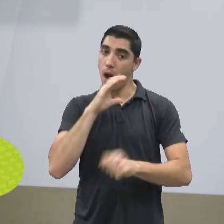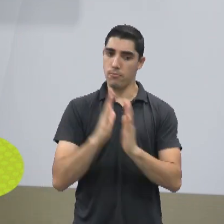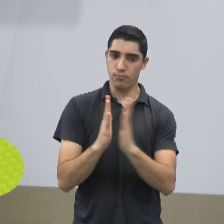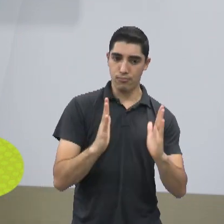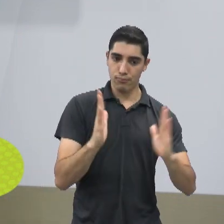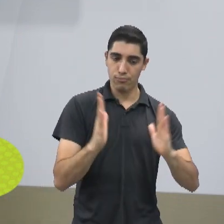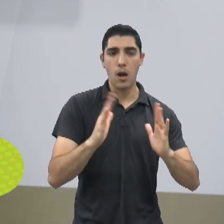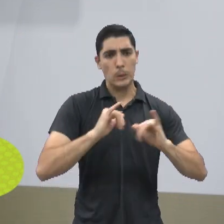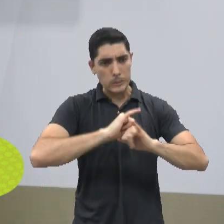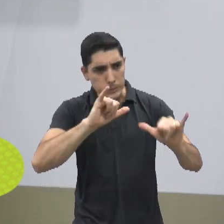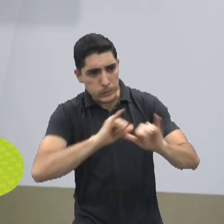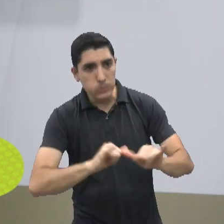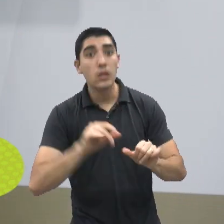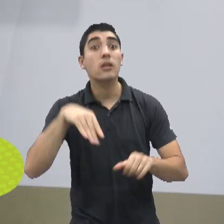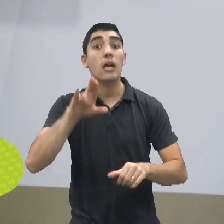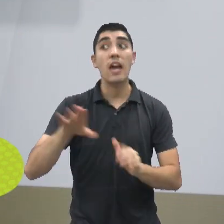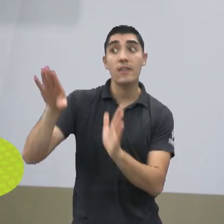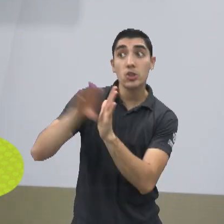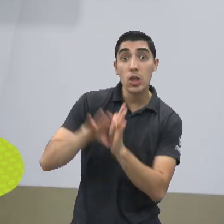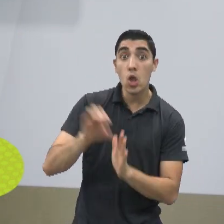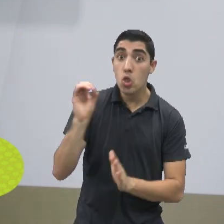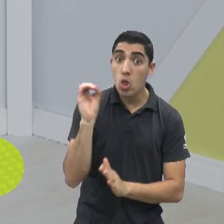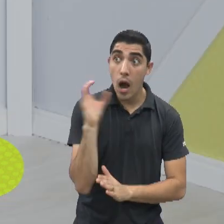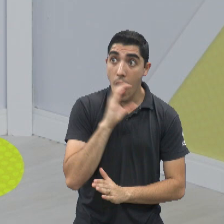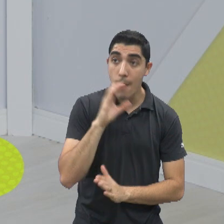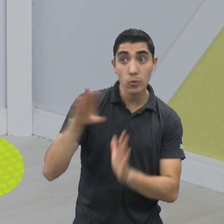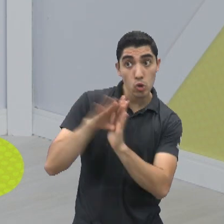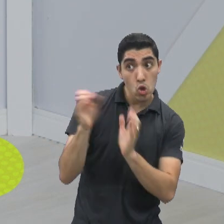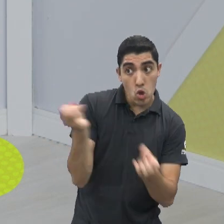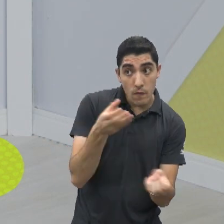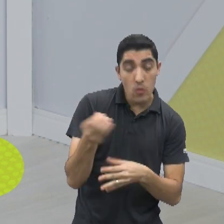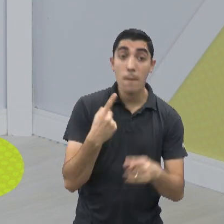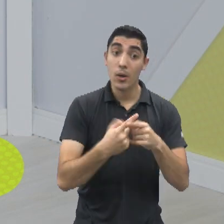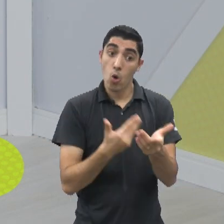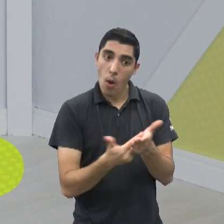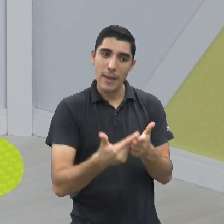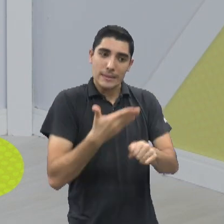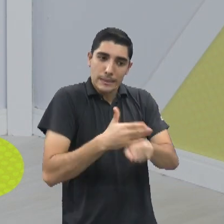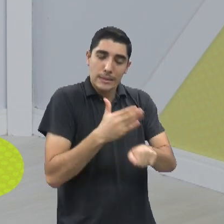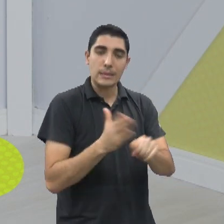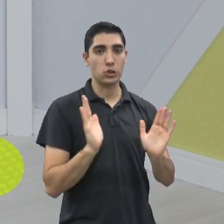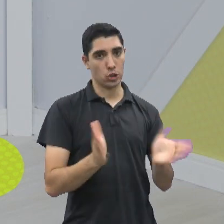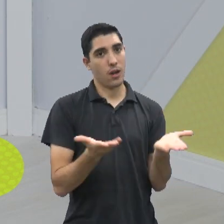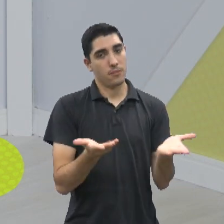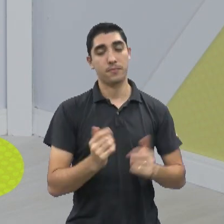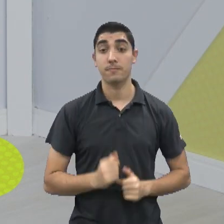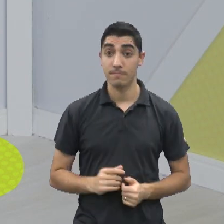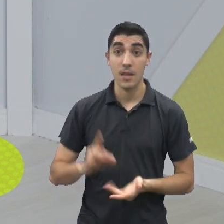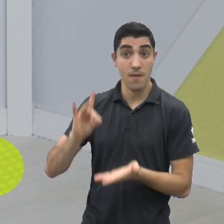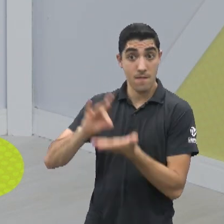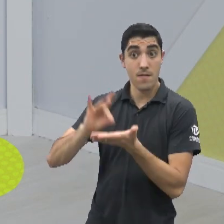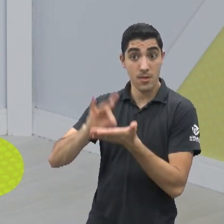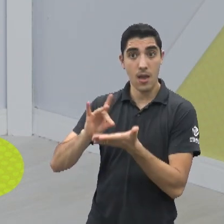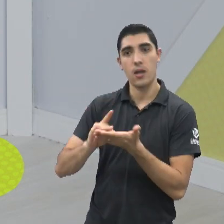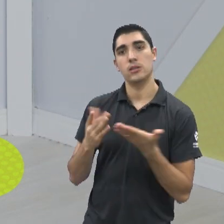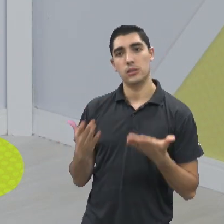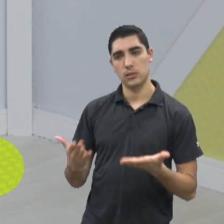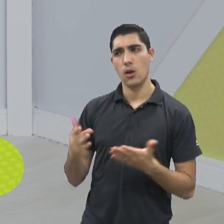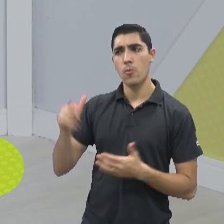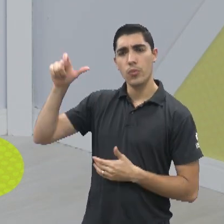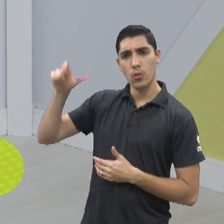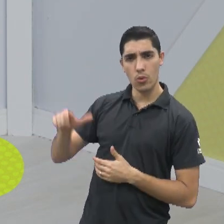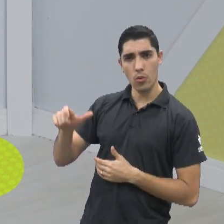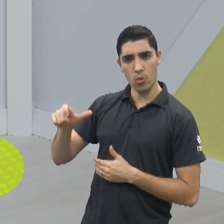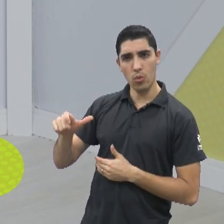acelerar essa pré-temporada, está um pouco mais curtinha, Bruno. Pois é, acho que essa questão também pode ser que atrapalhe. O Sid Clay até soltou uma aspa, eu vi